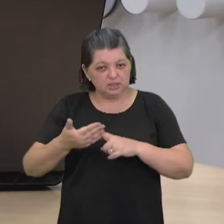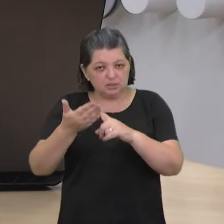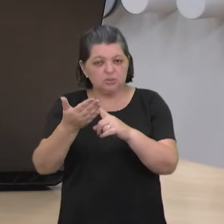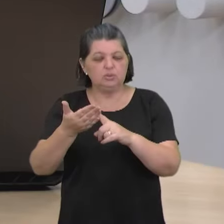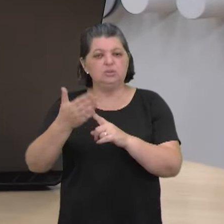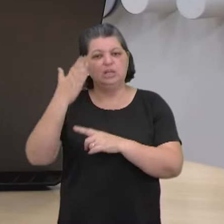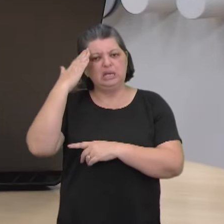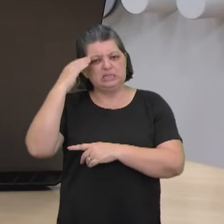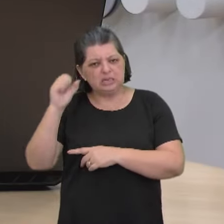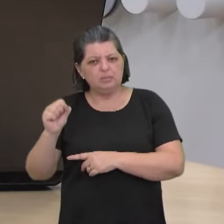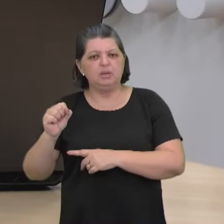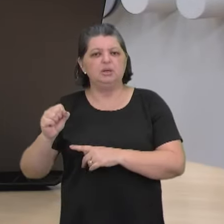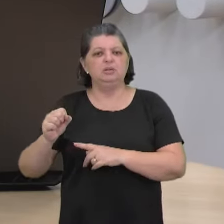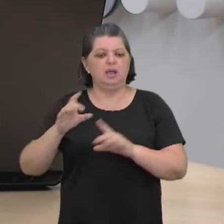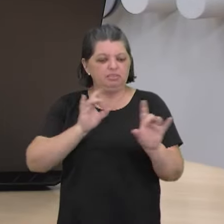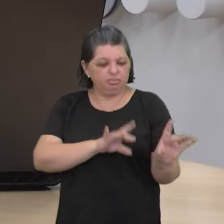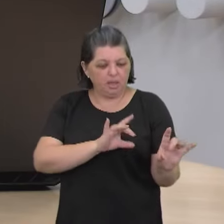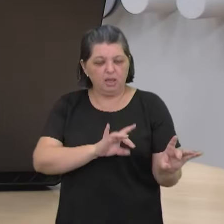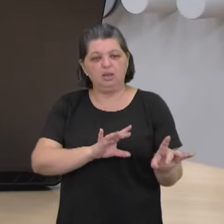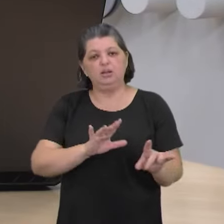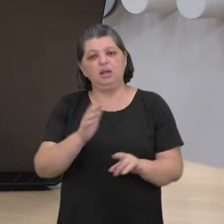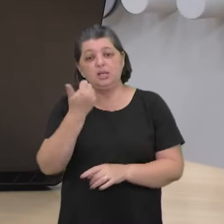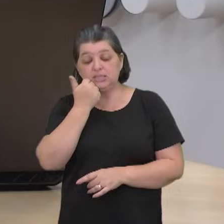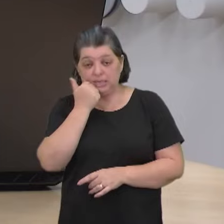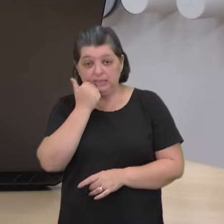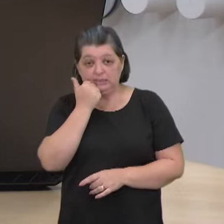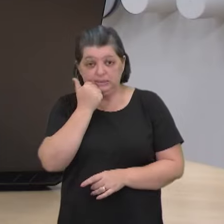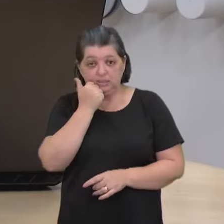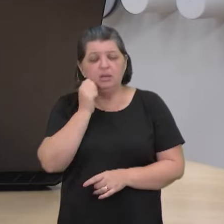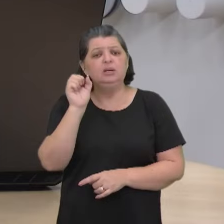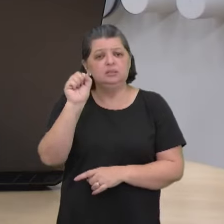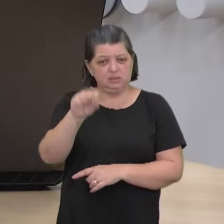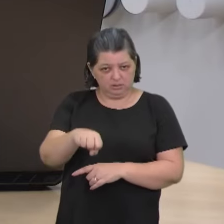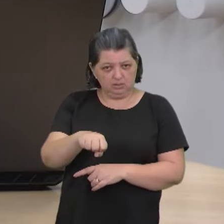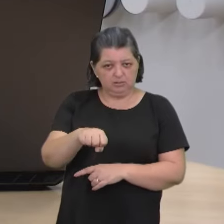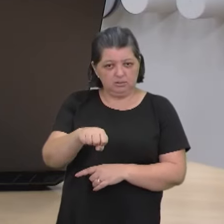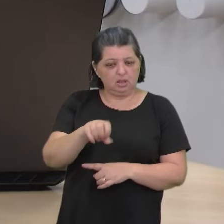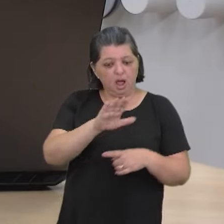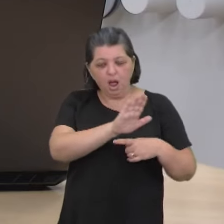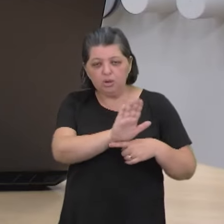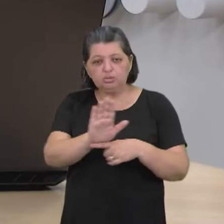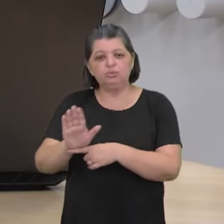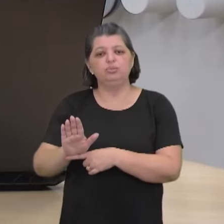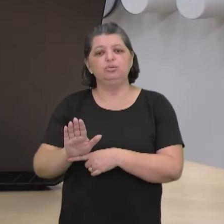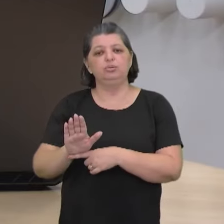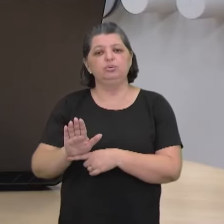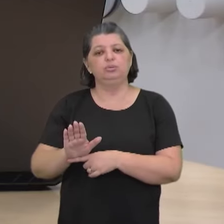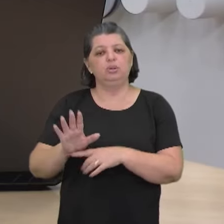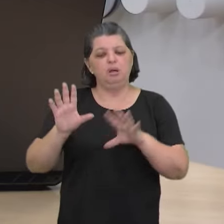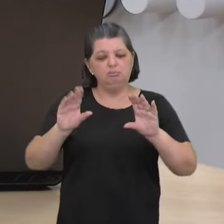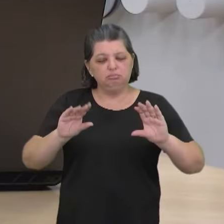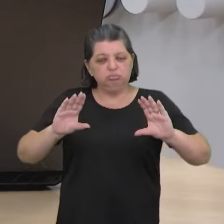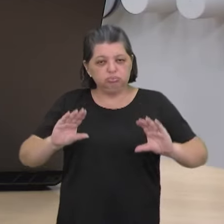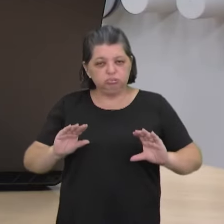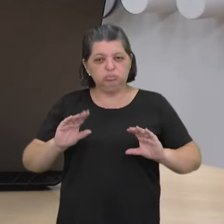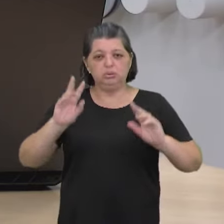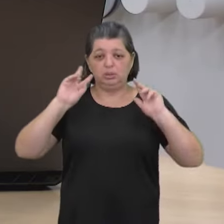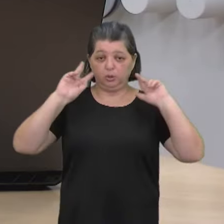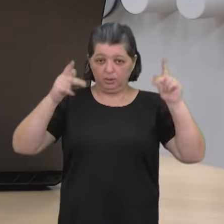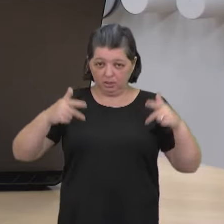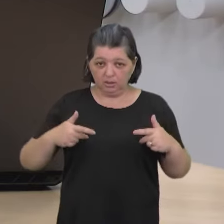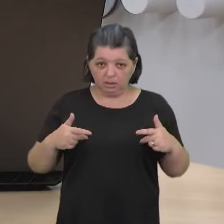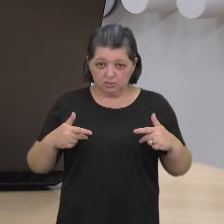os saberes, as técnicas, a ciência, sim, contribuem para o bem-estar, para o conforto da